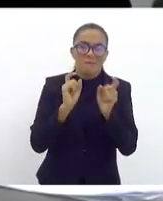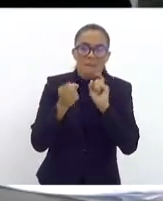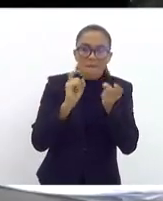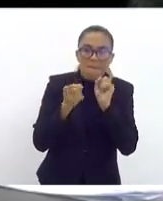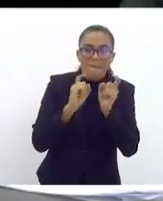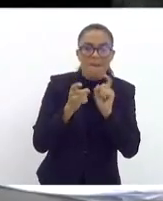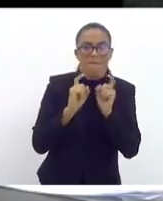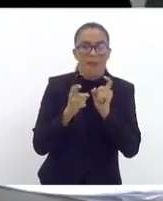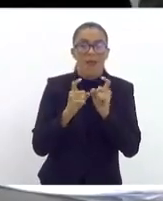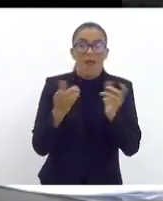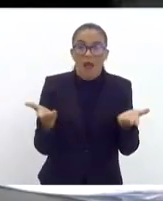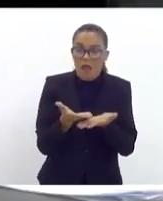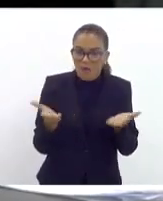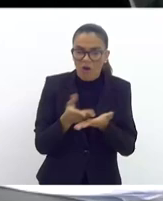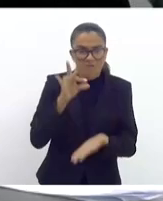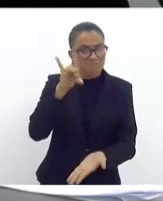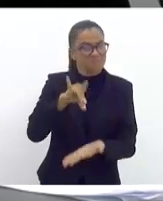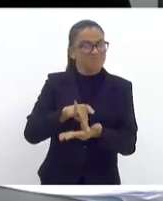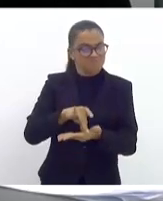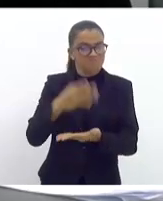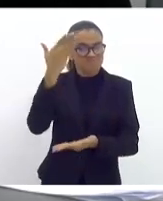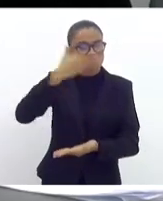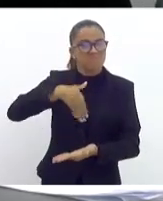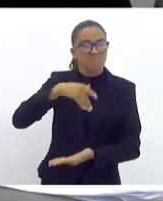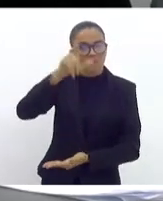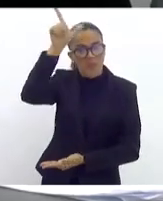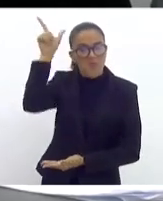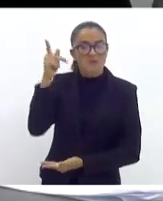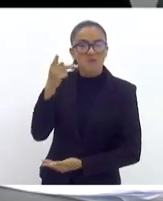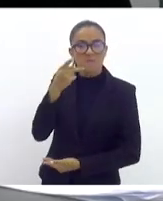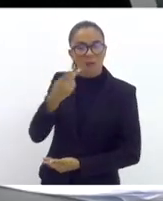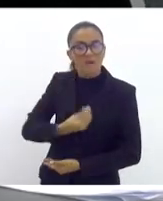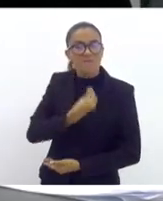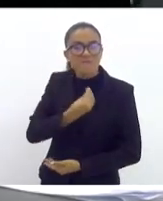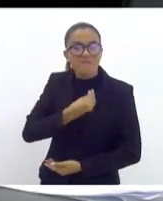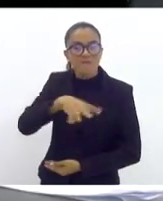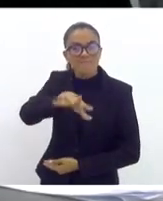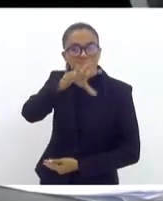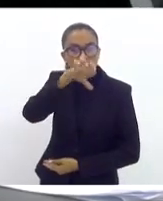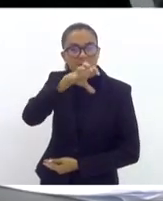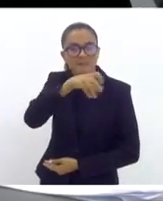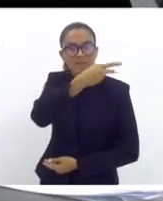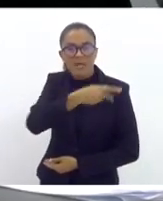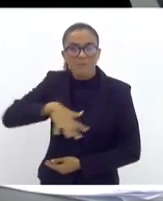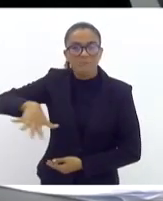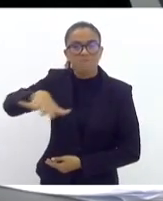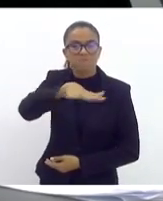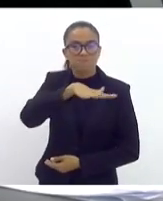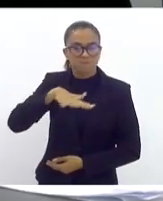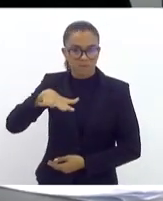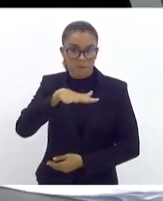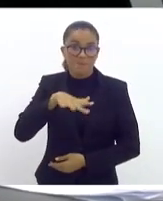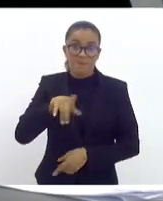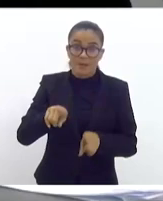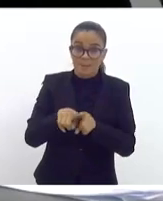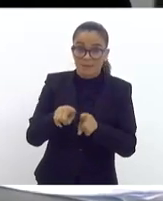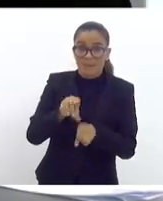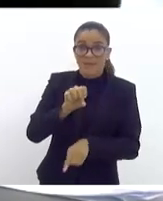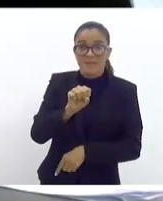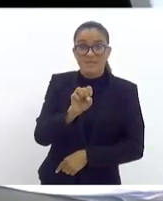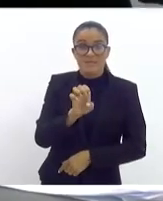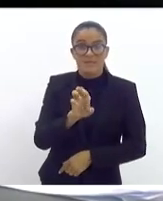de fato Luiz Paulo tá sempre aqui vive isso aqui e respiro isso aqui como link também o próprio Serafim era muito